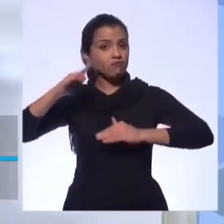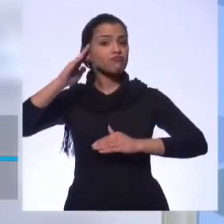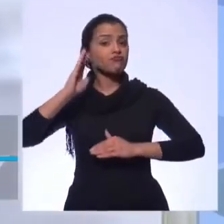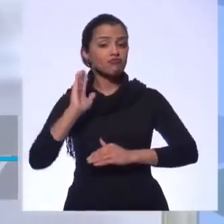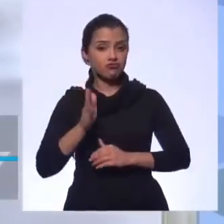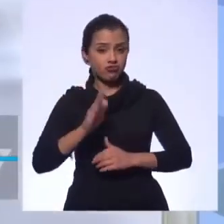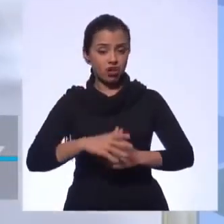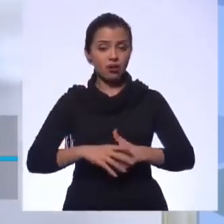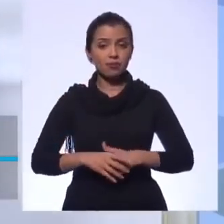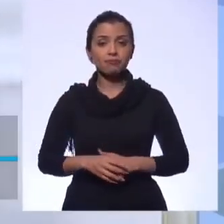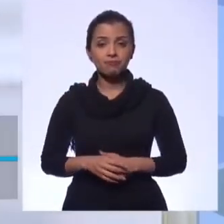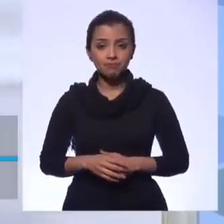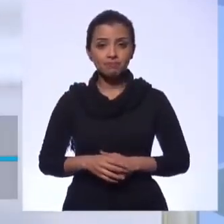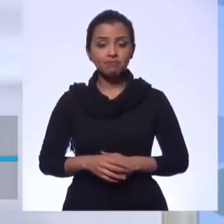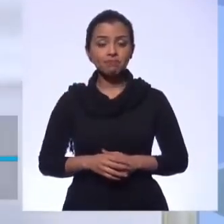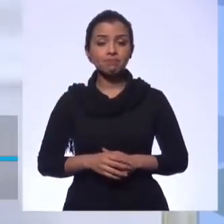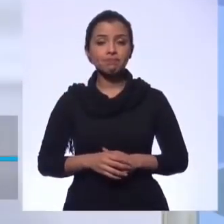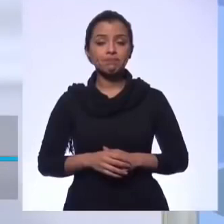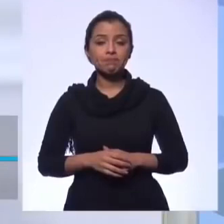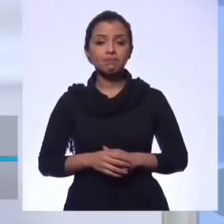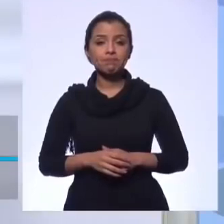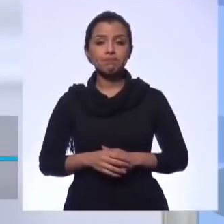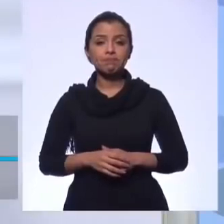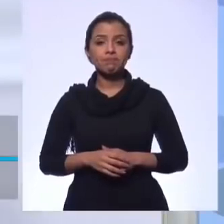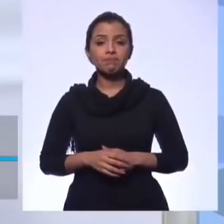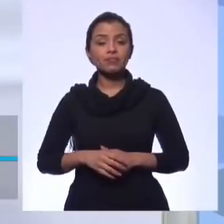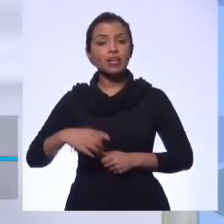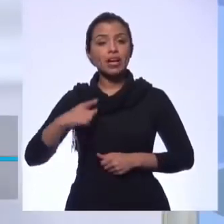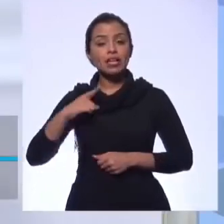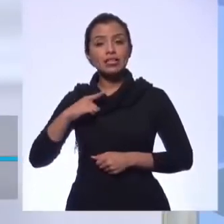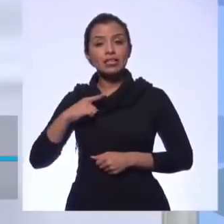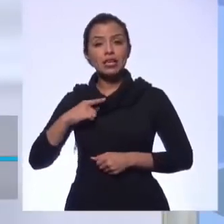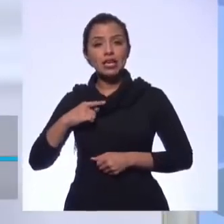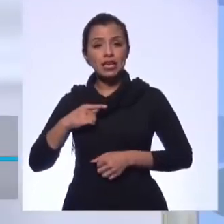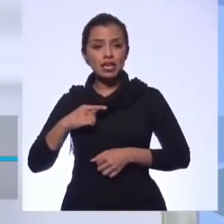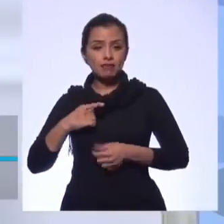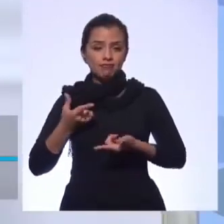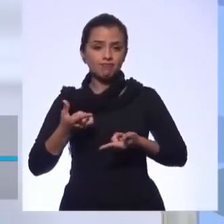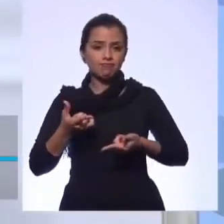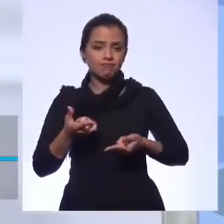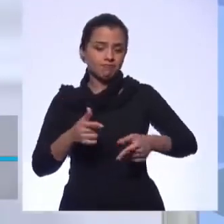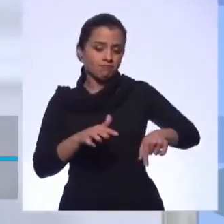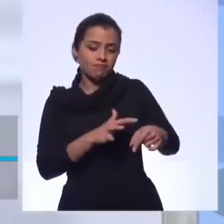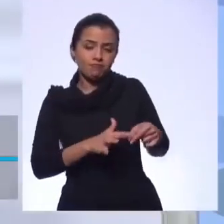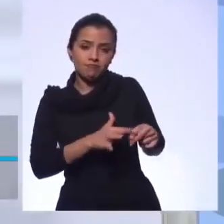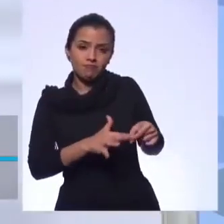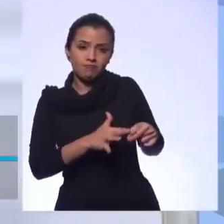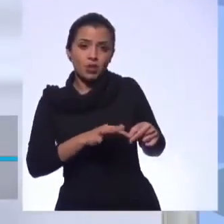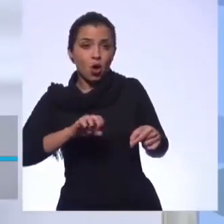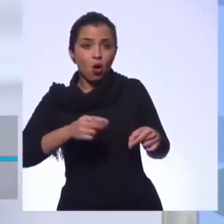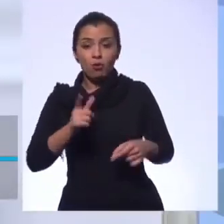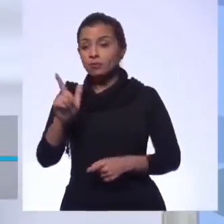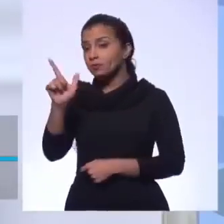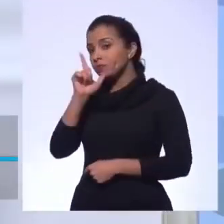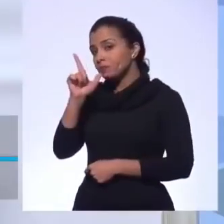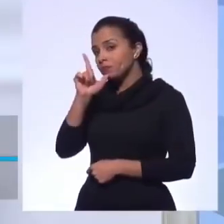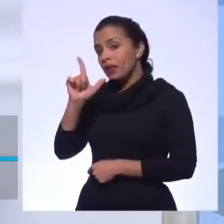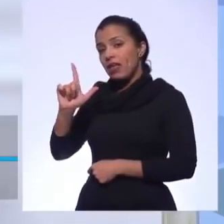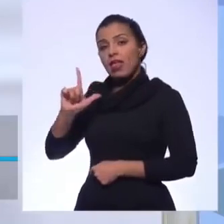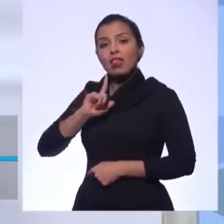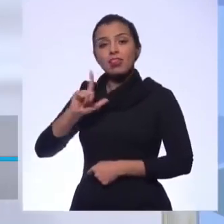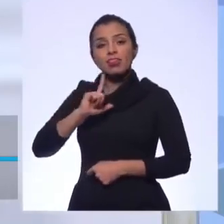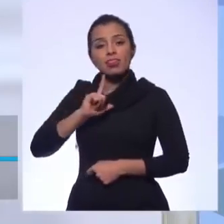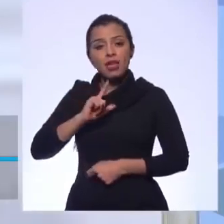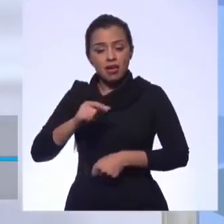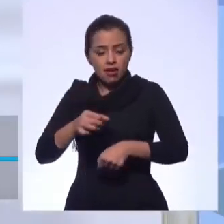meninas e tal, que ele vai causar berrugas na genitália, mas não só isso, tá? Pode causar câncer, tanto